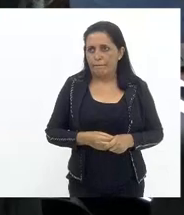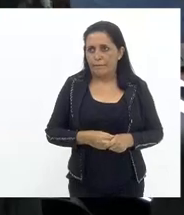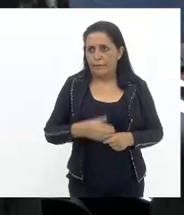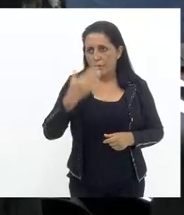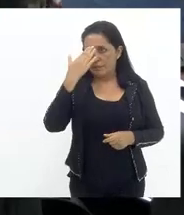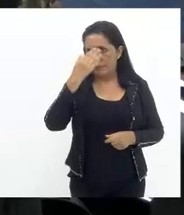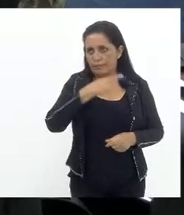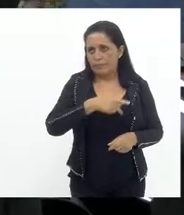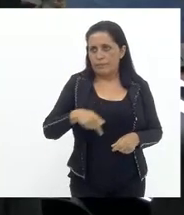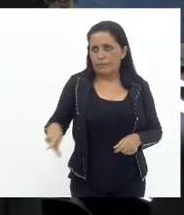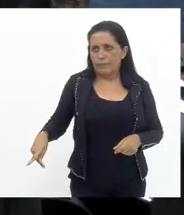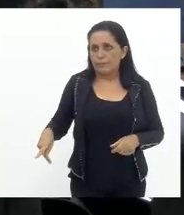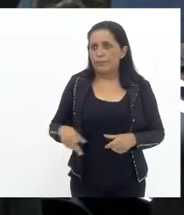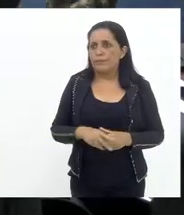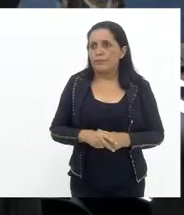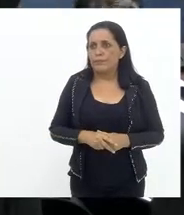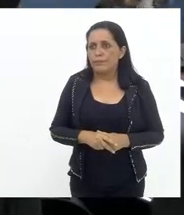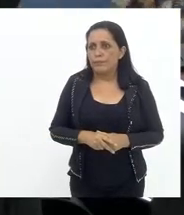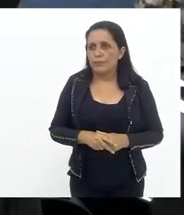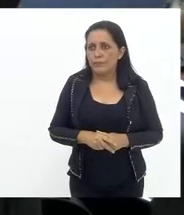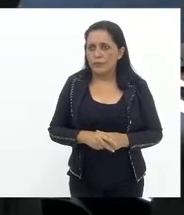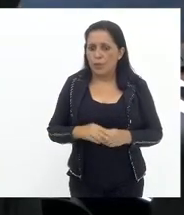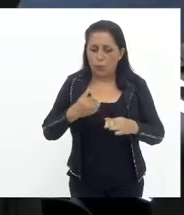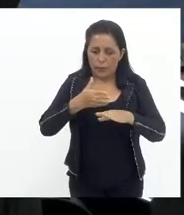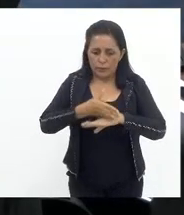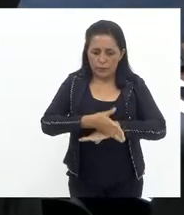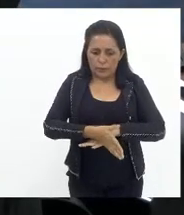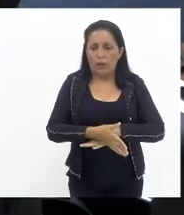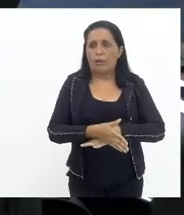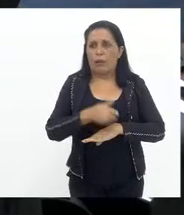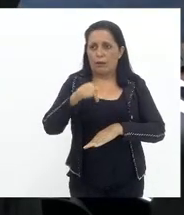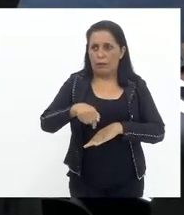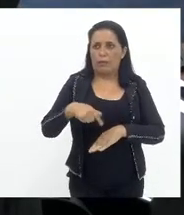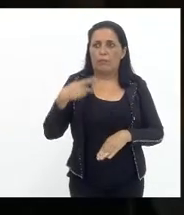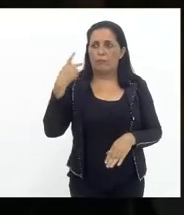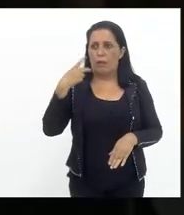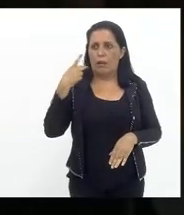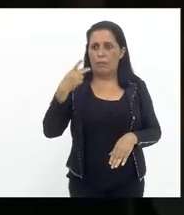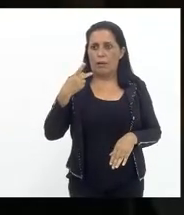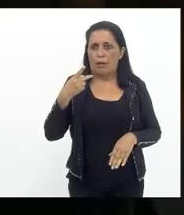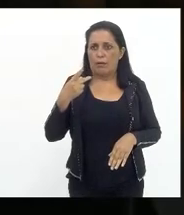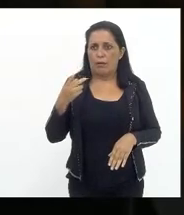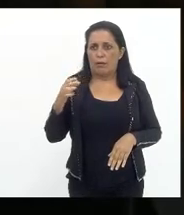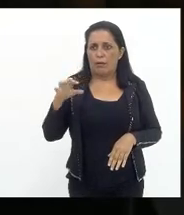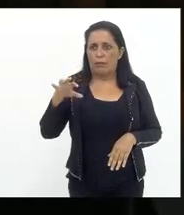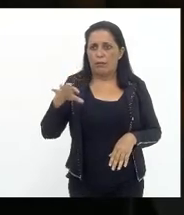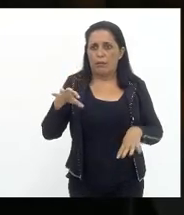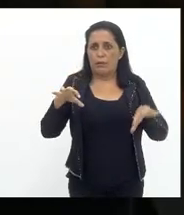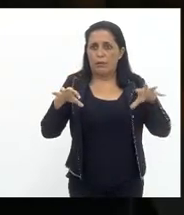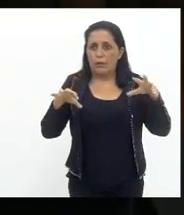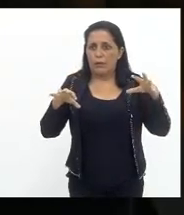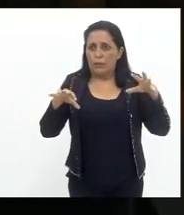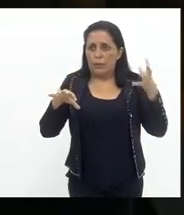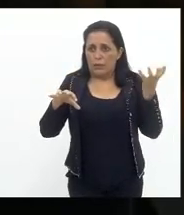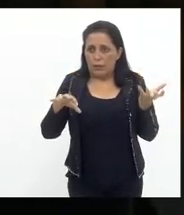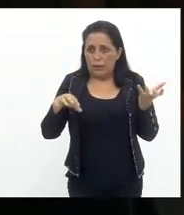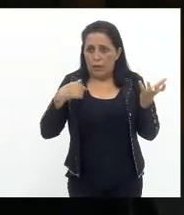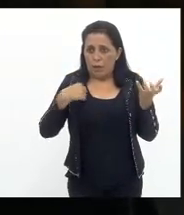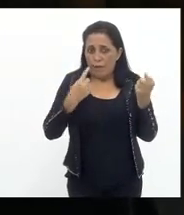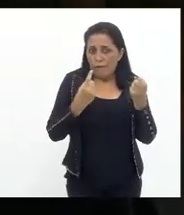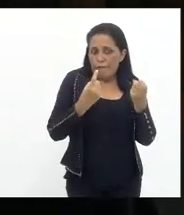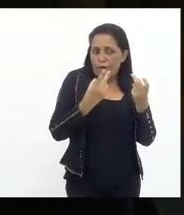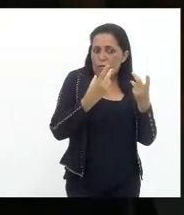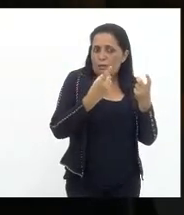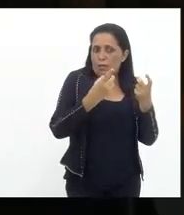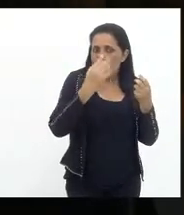Obrigado, presidente. Quando eu entrei no parlamento, fiz uma promessa a mim mesmo que eu nunca venderia sonhos. E eu não